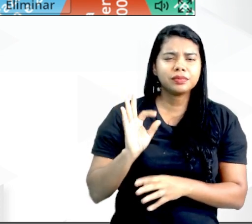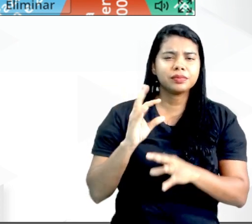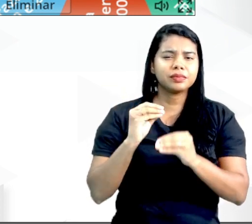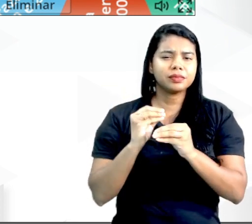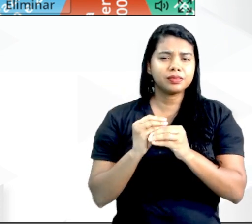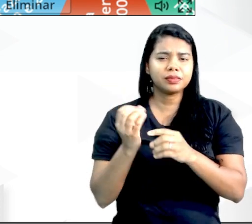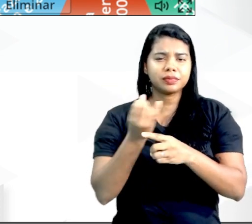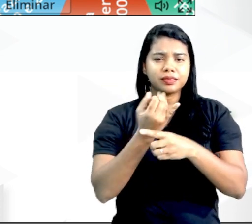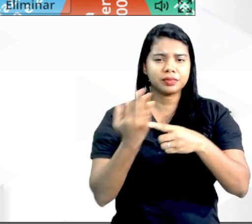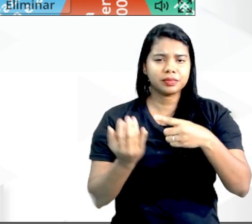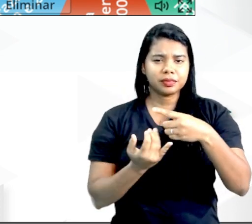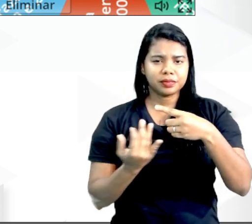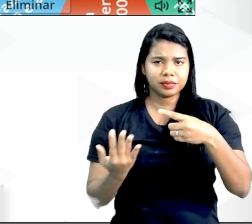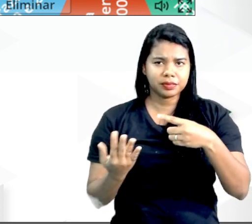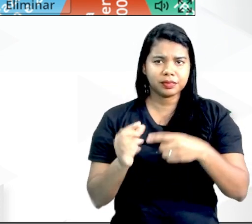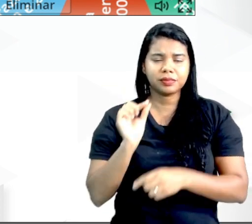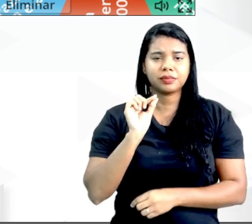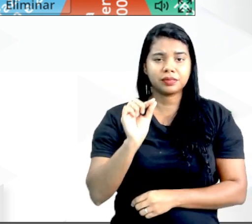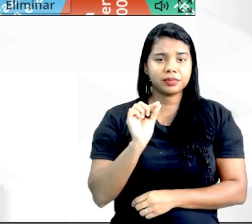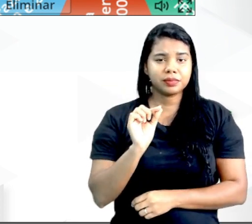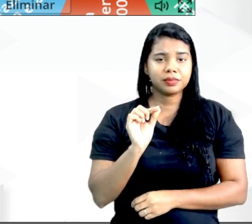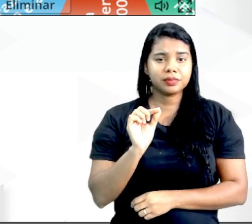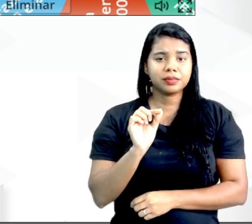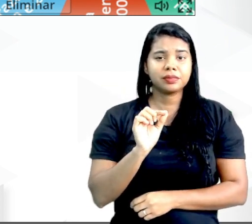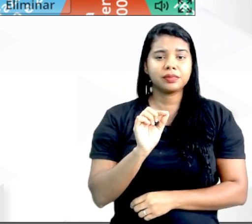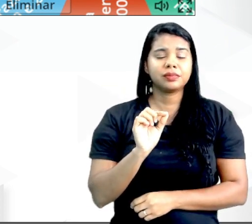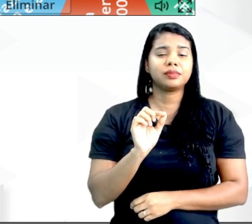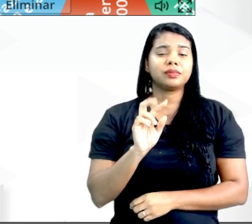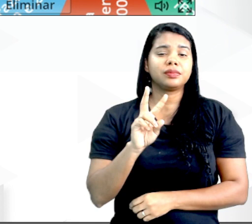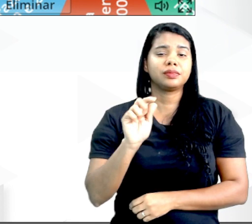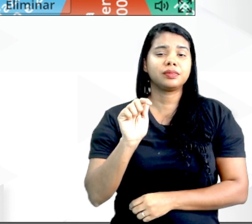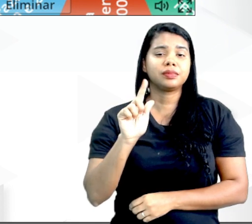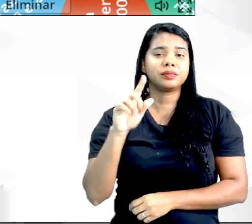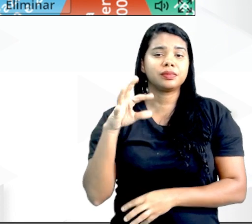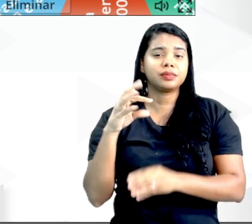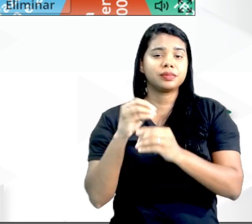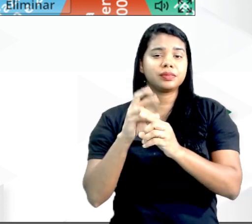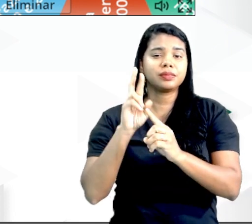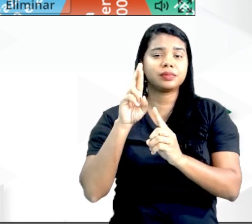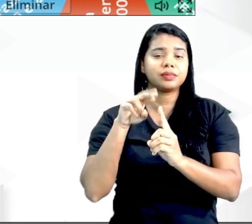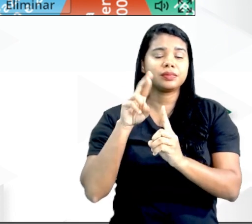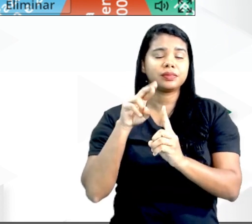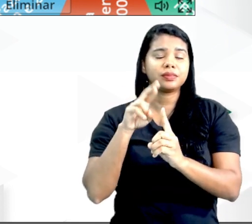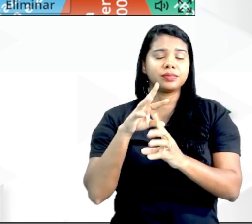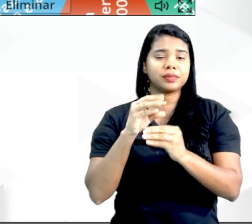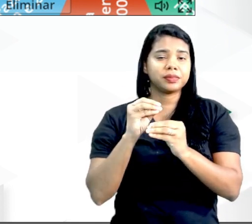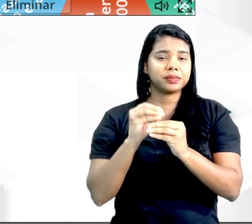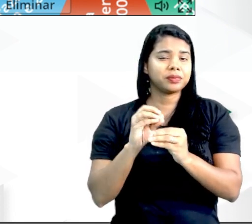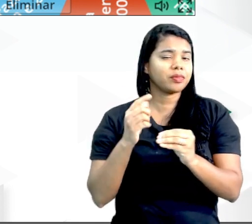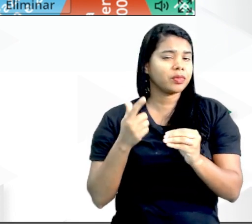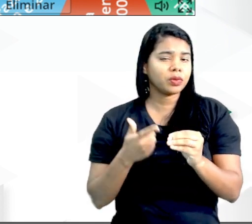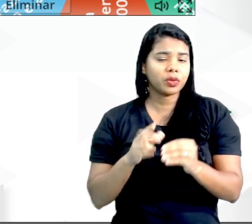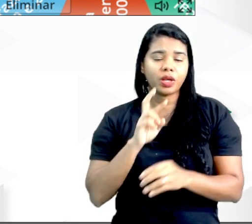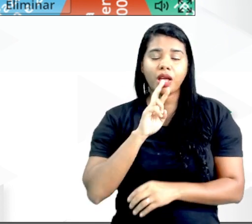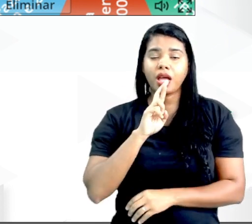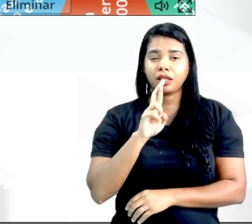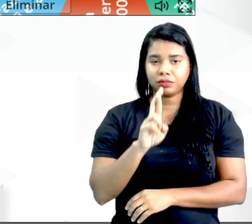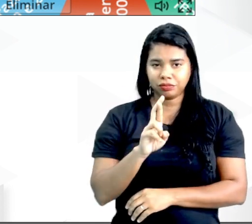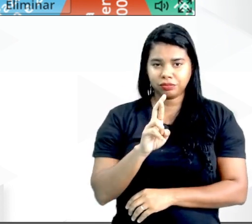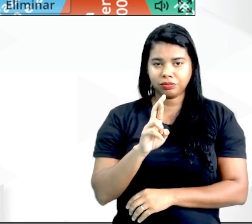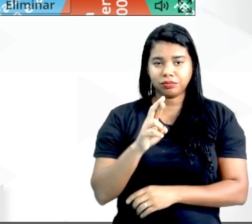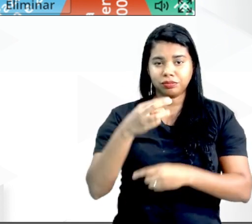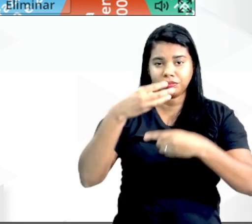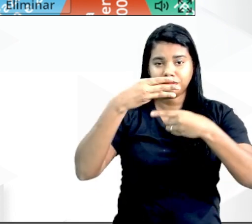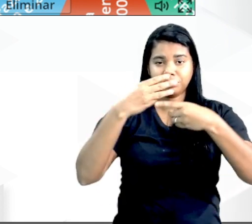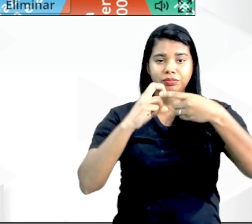dessa fração, tá? Que é o valor decimal, a representação. Não é a resposta de 3